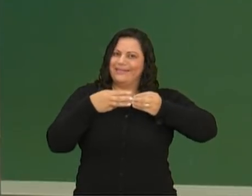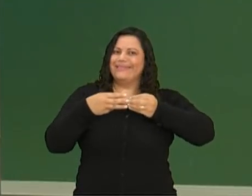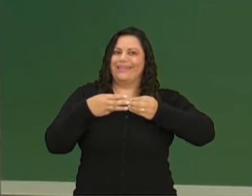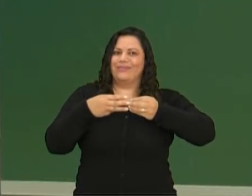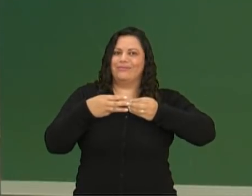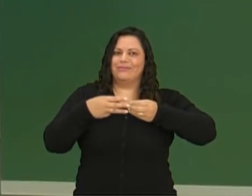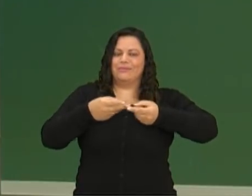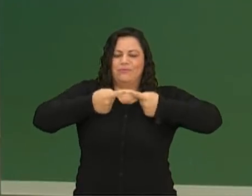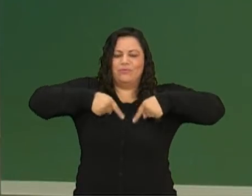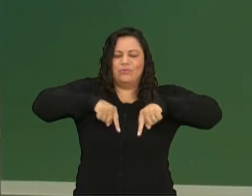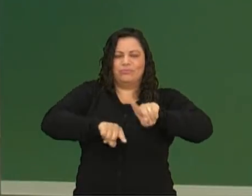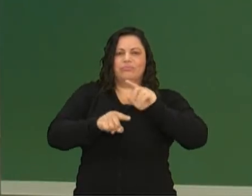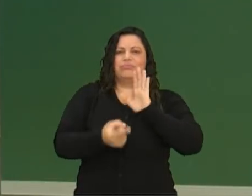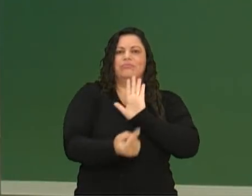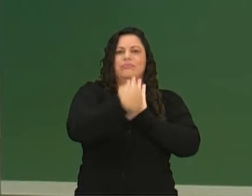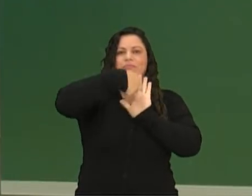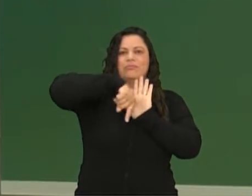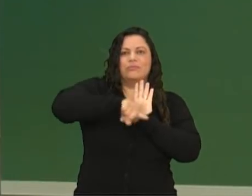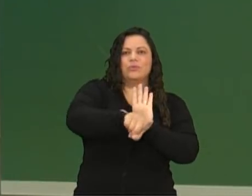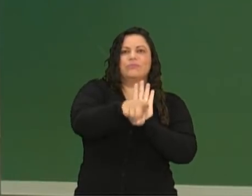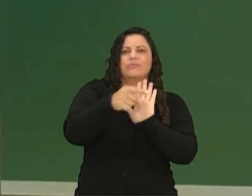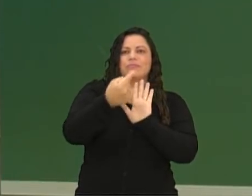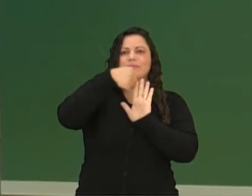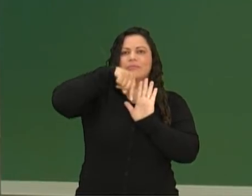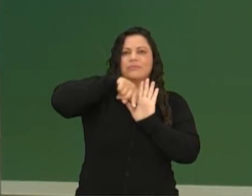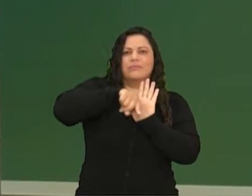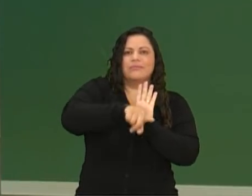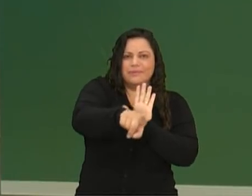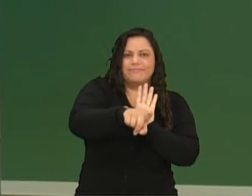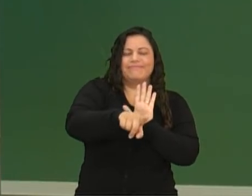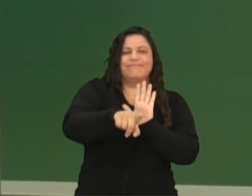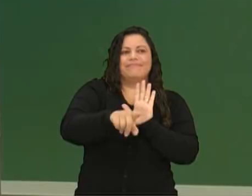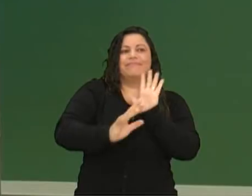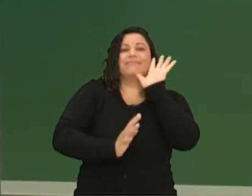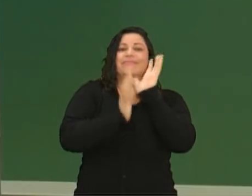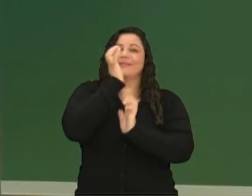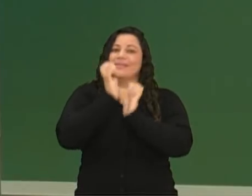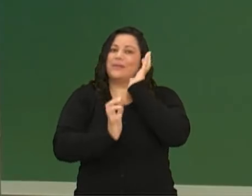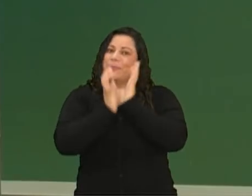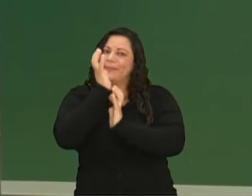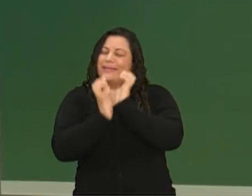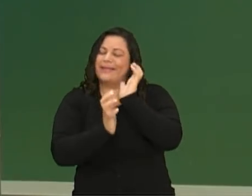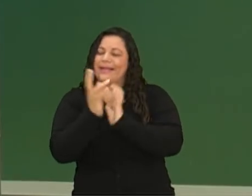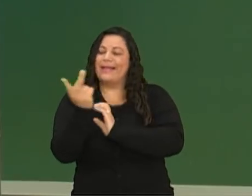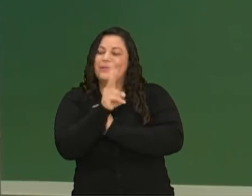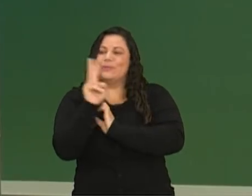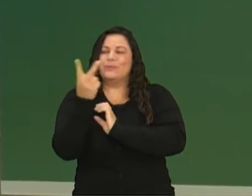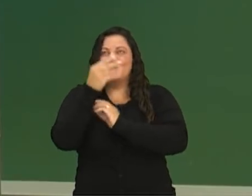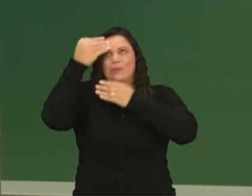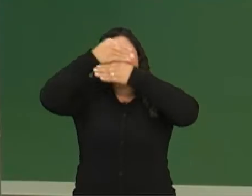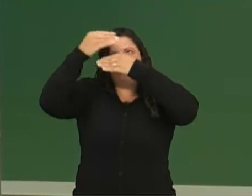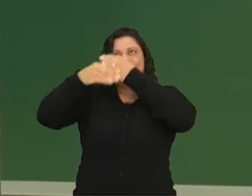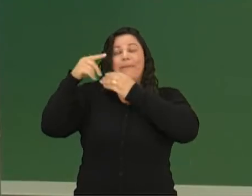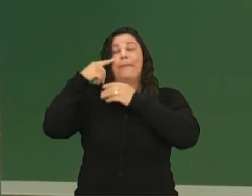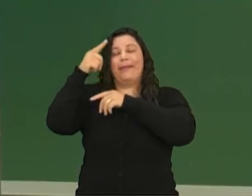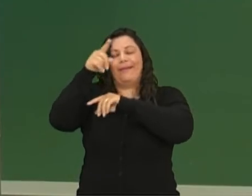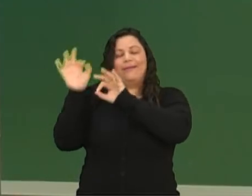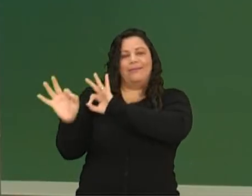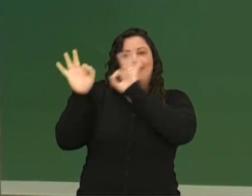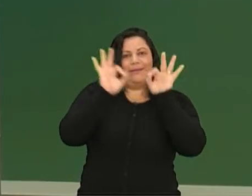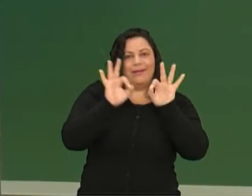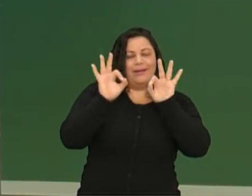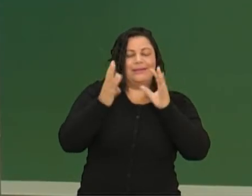essa imagem, tá? Mostrando um glóbulo branco brigando ali com um vírus, tá? Então, a gente tem aproximadamente